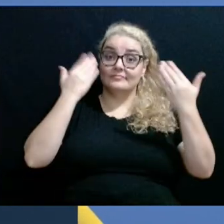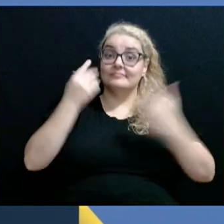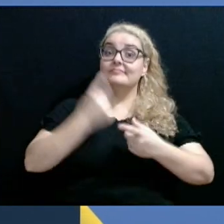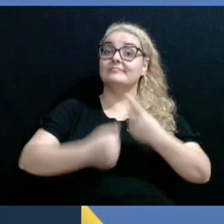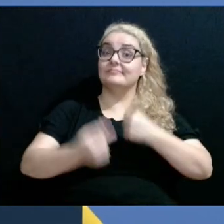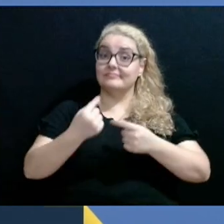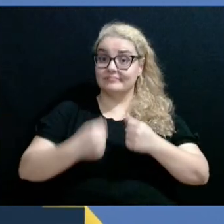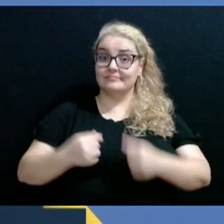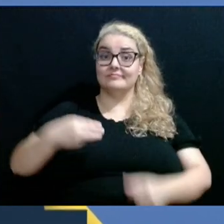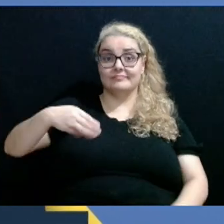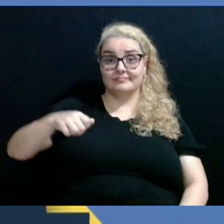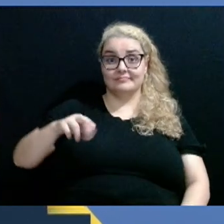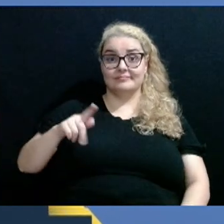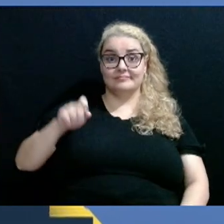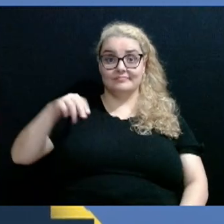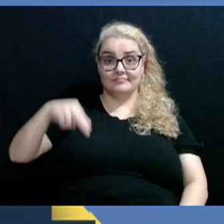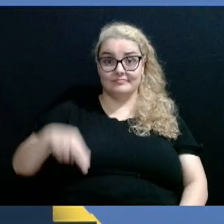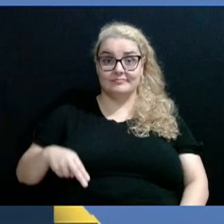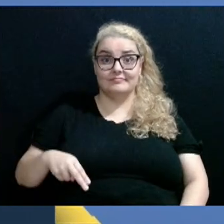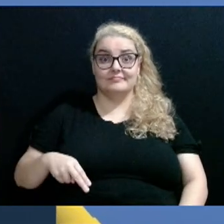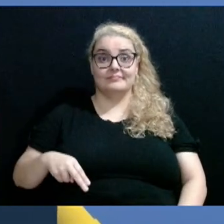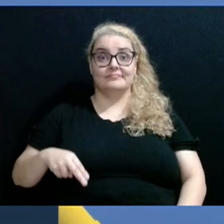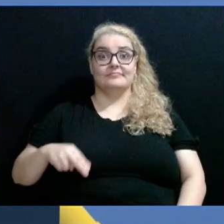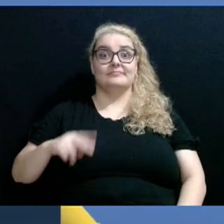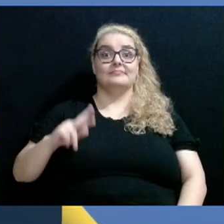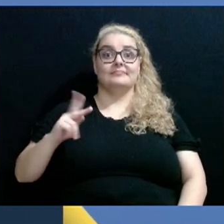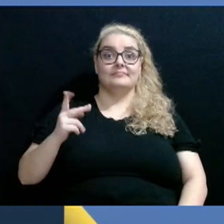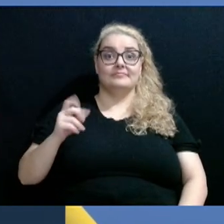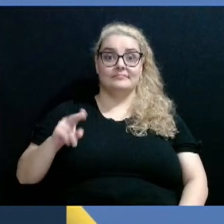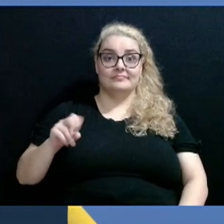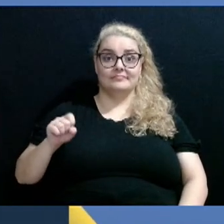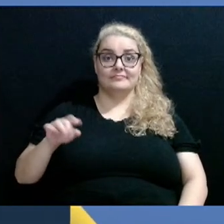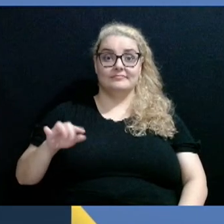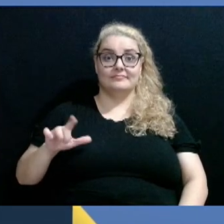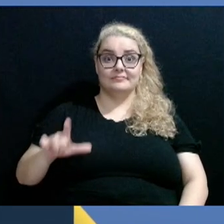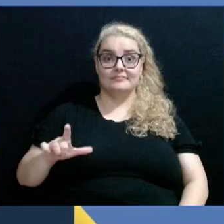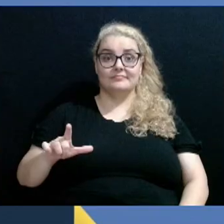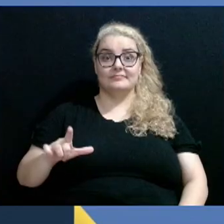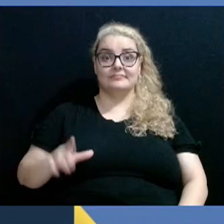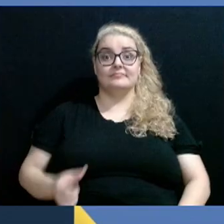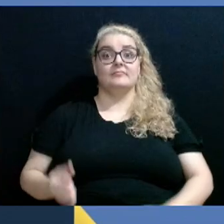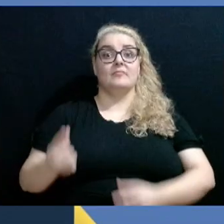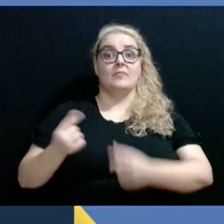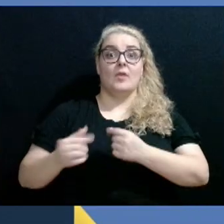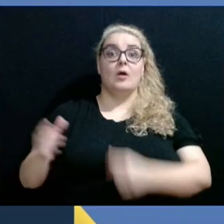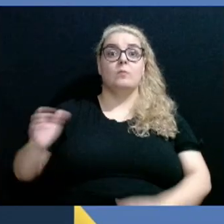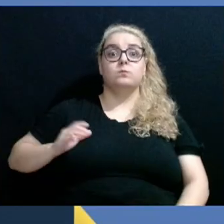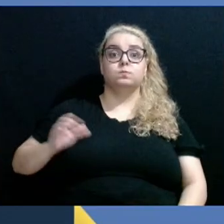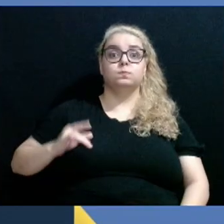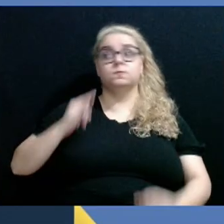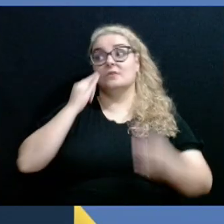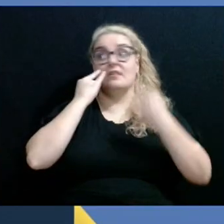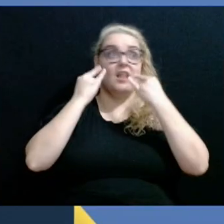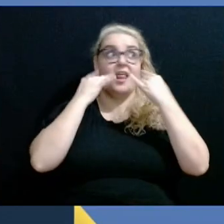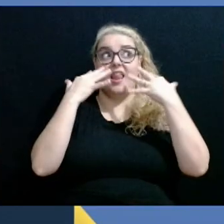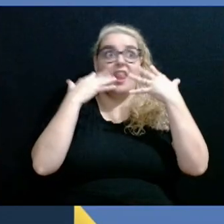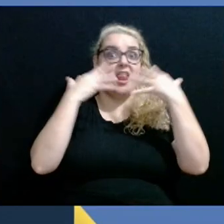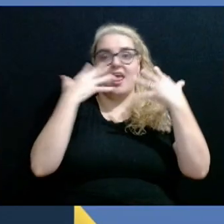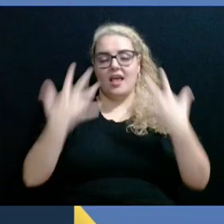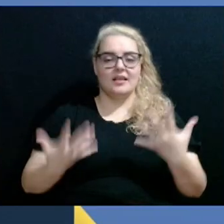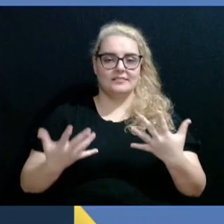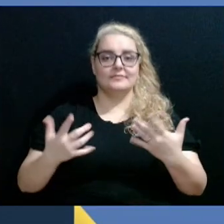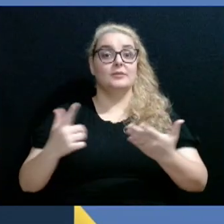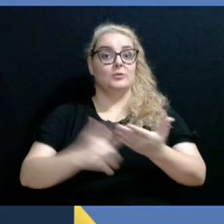Morgan Housel traz lições atemporais sobre fortuna, ganância e felicidade. O livro vendeu mais